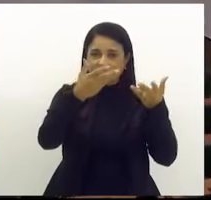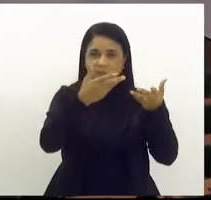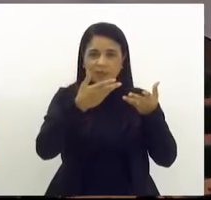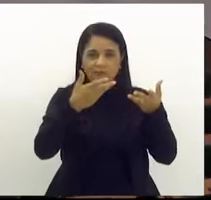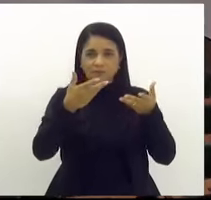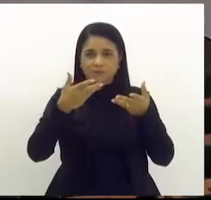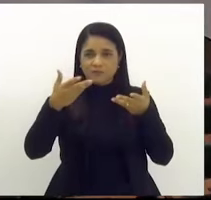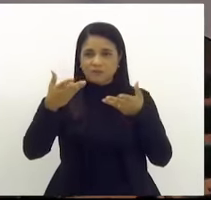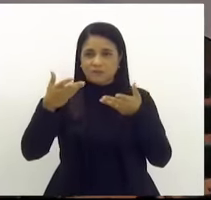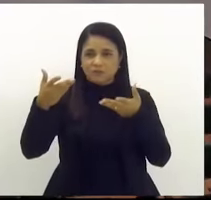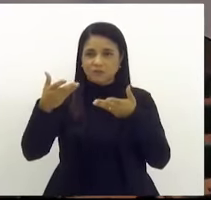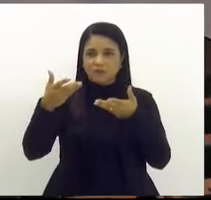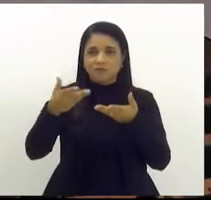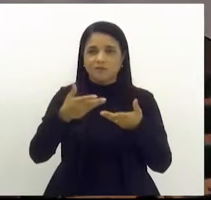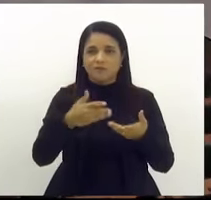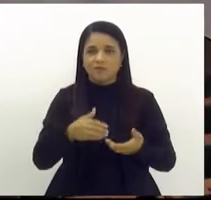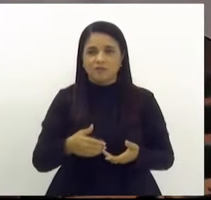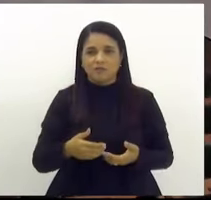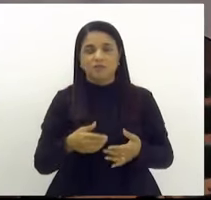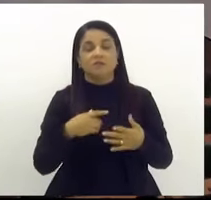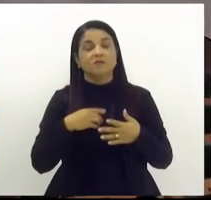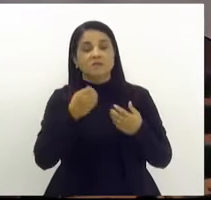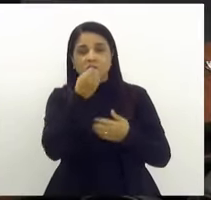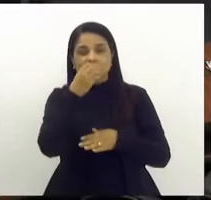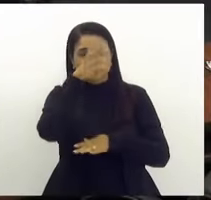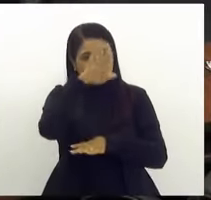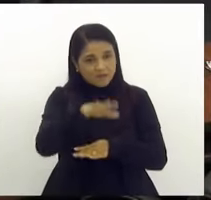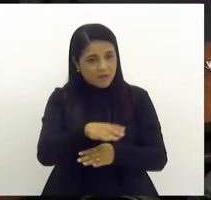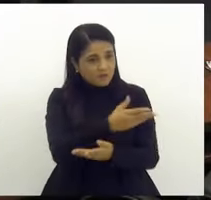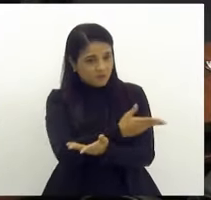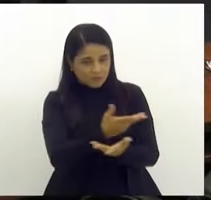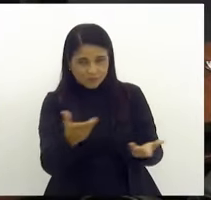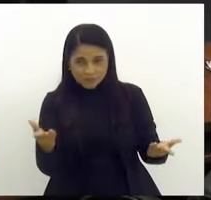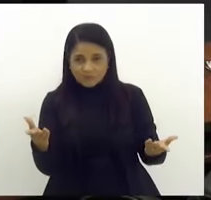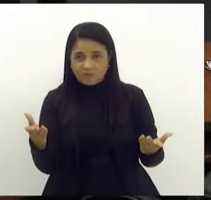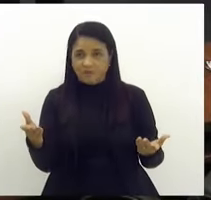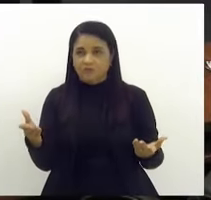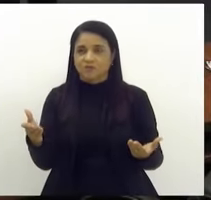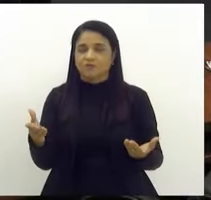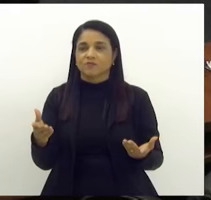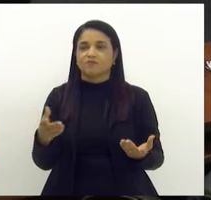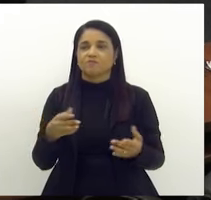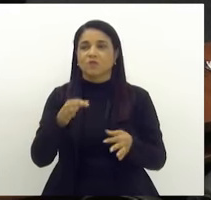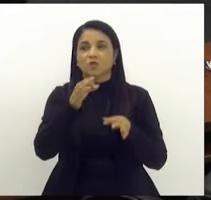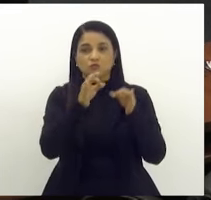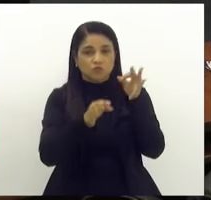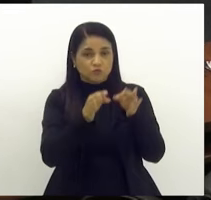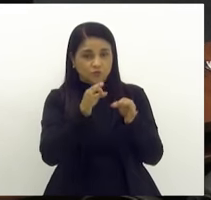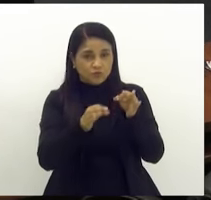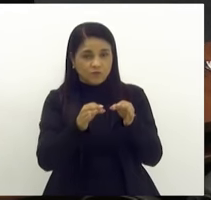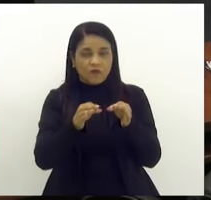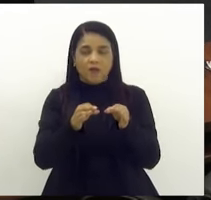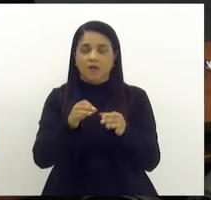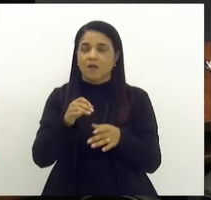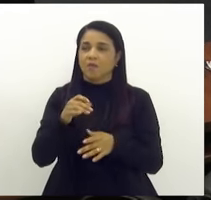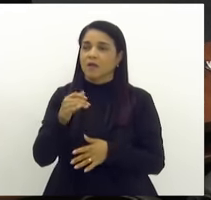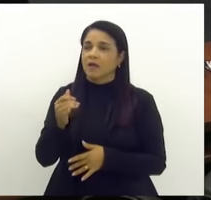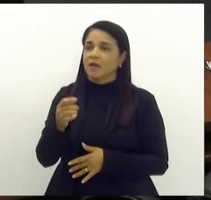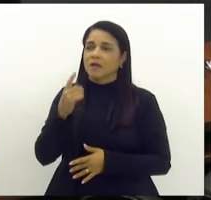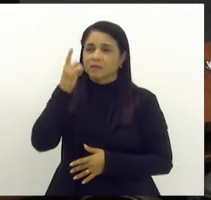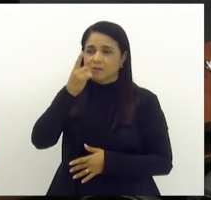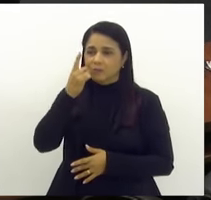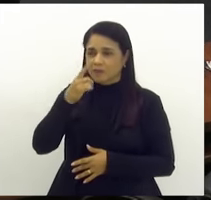bem-vindos boa tarde a todas e todos quero justificar com a deputada Renata